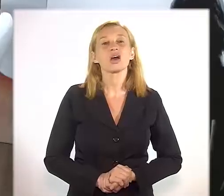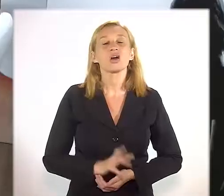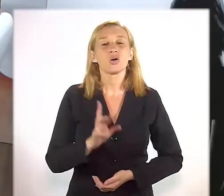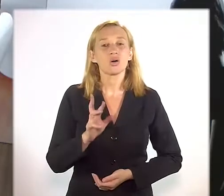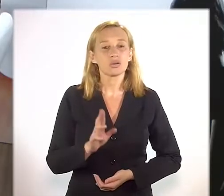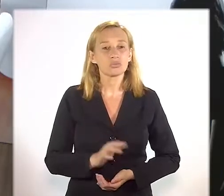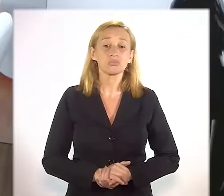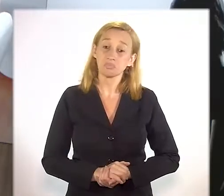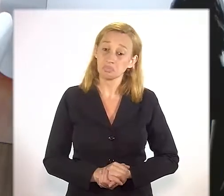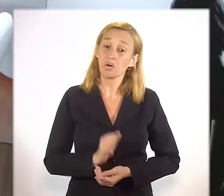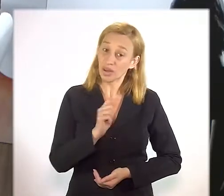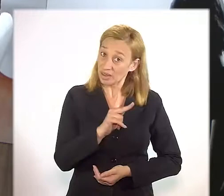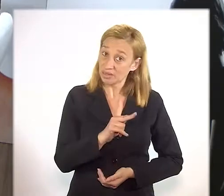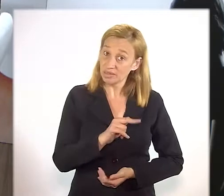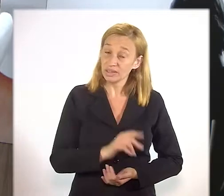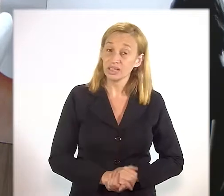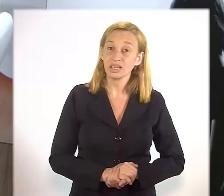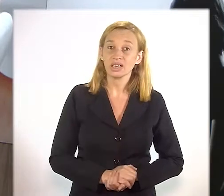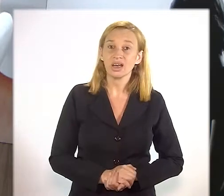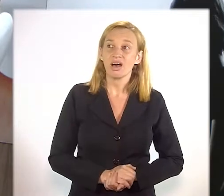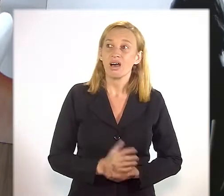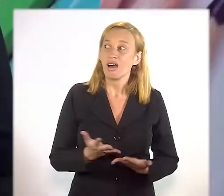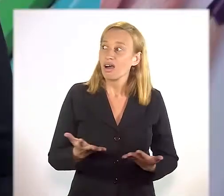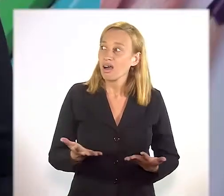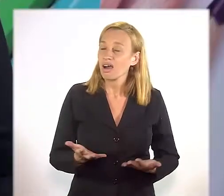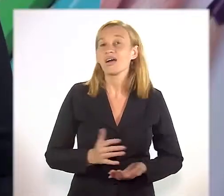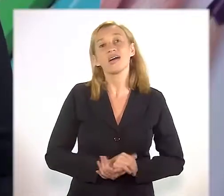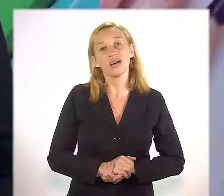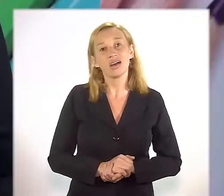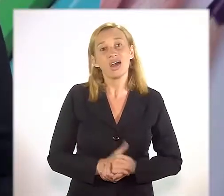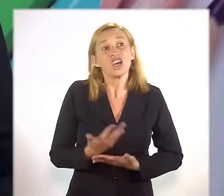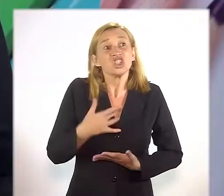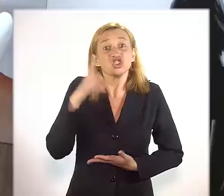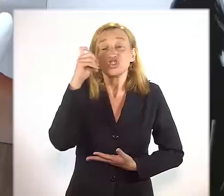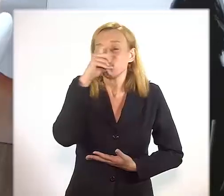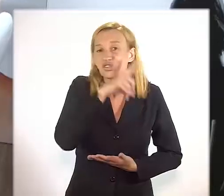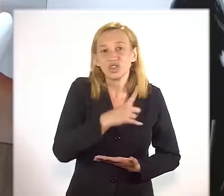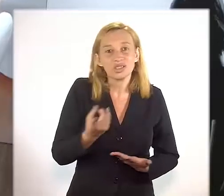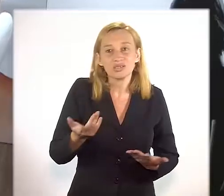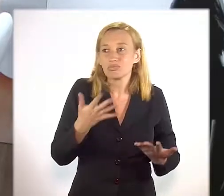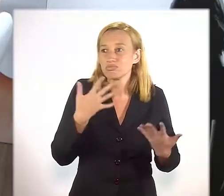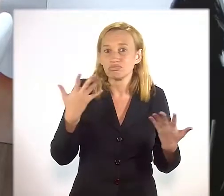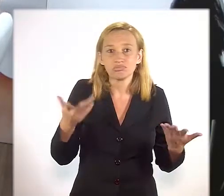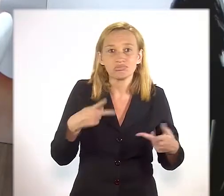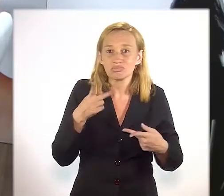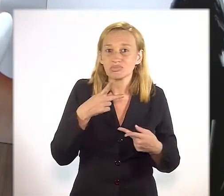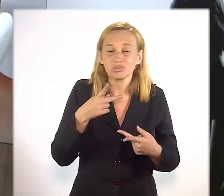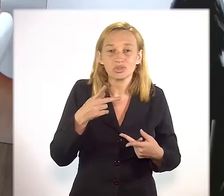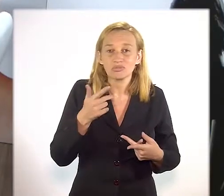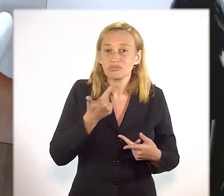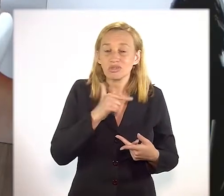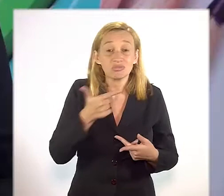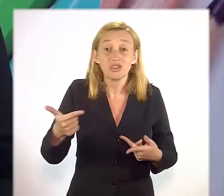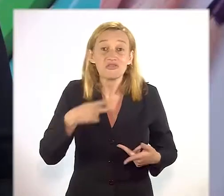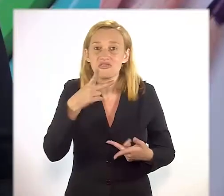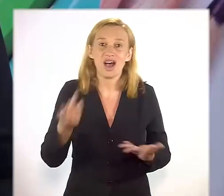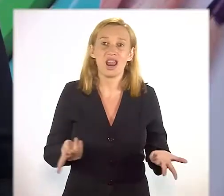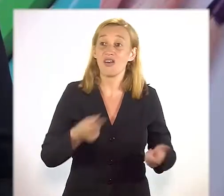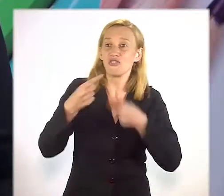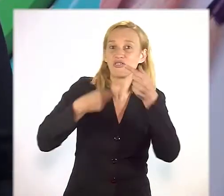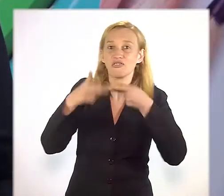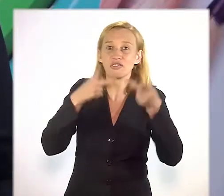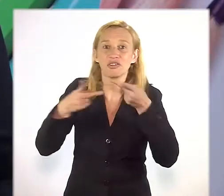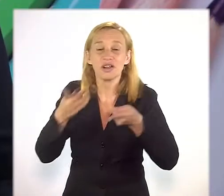anos. Uau. Ok? Uau. Não, tá bom? assim, é difícil me deixar sem palavras, porque eu falo pra caramba,